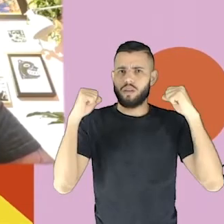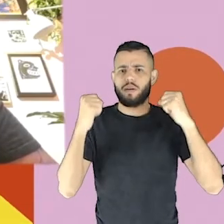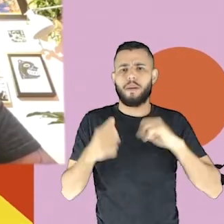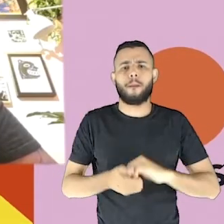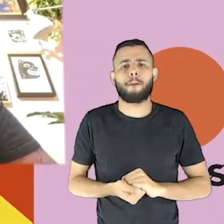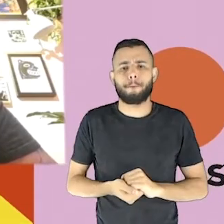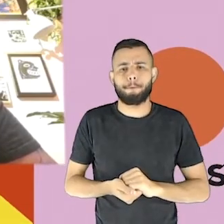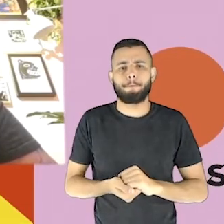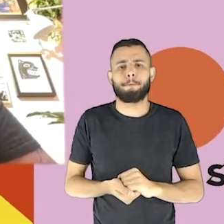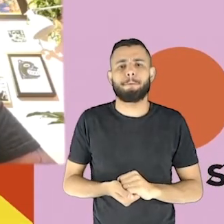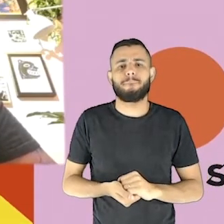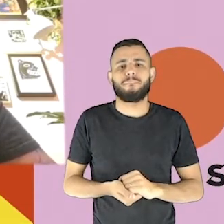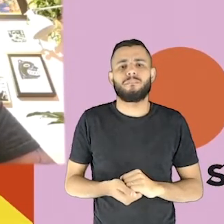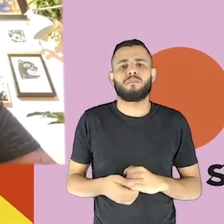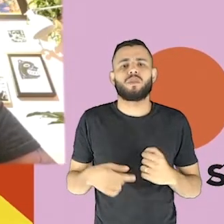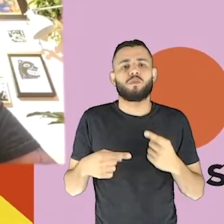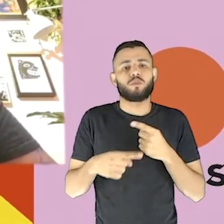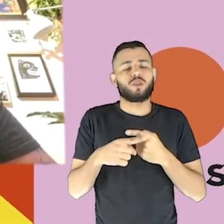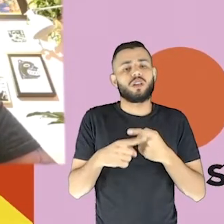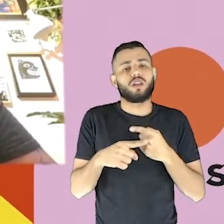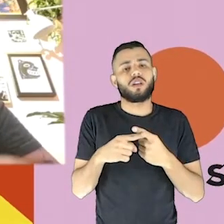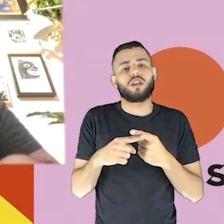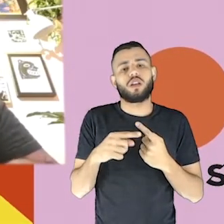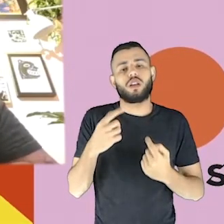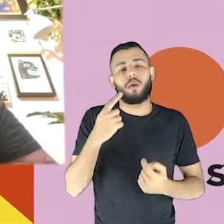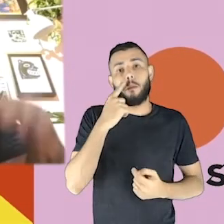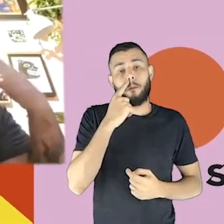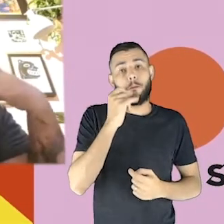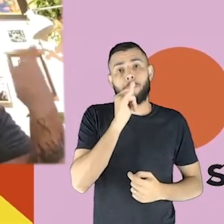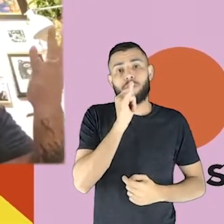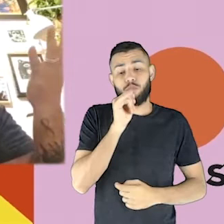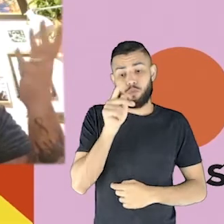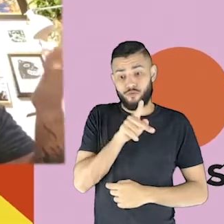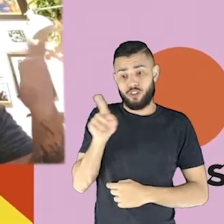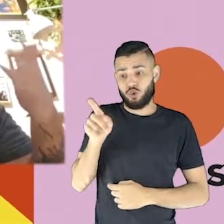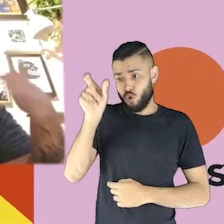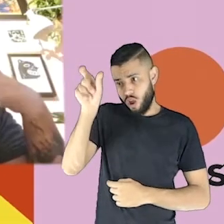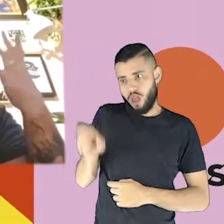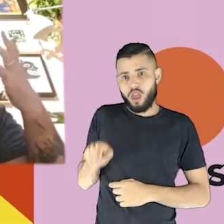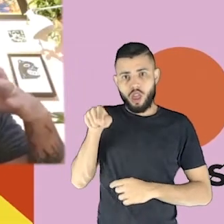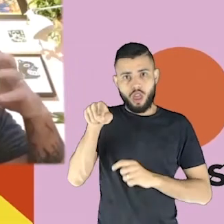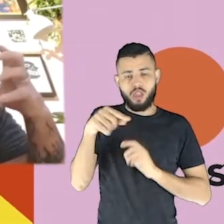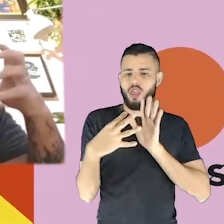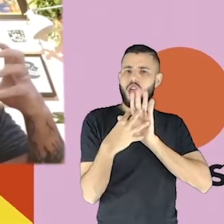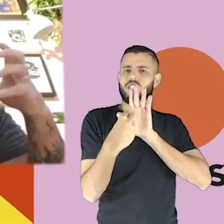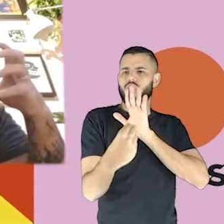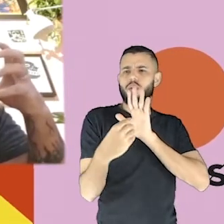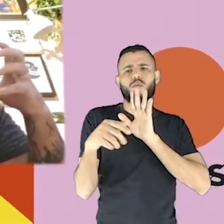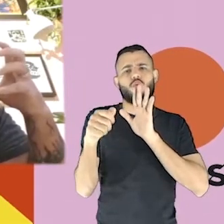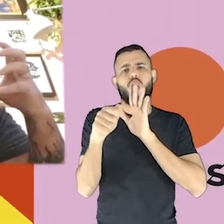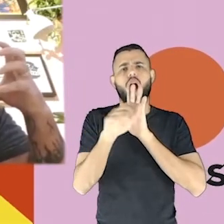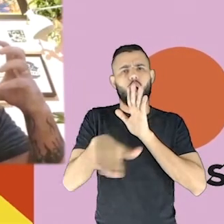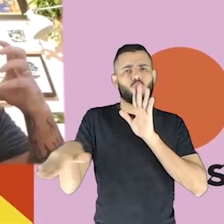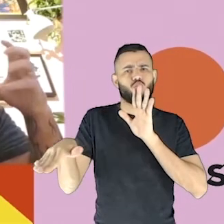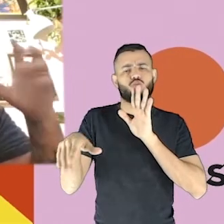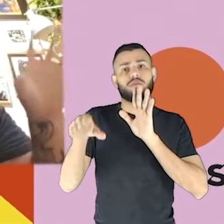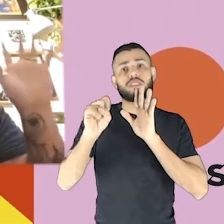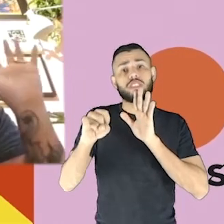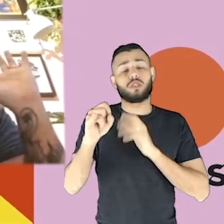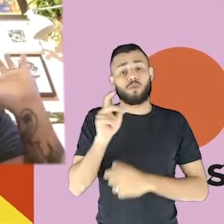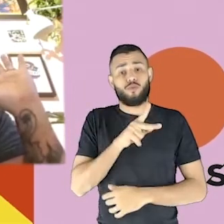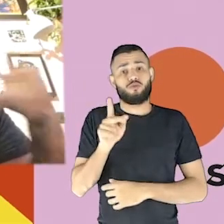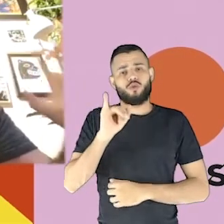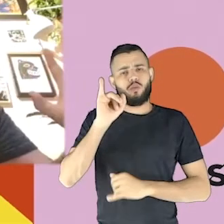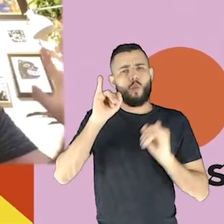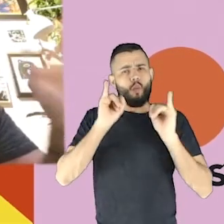isso. É, porque se usava muito que, tipo, o professor tinha que ser o exemplo para o aluno, e se o professor fosse